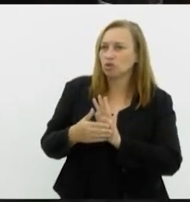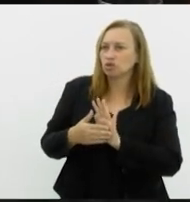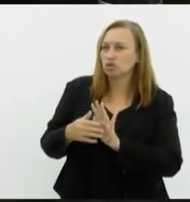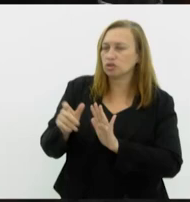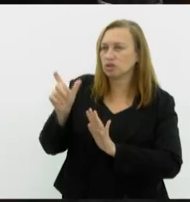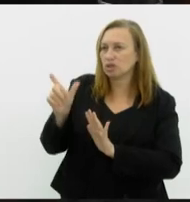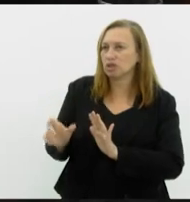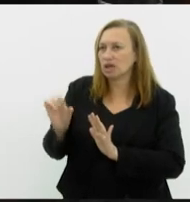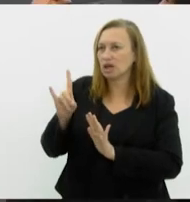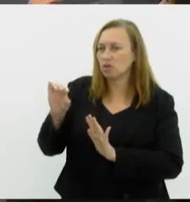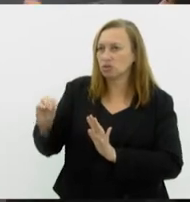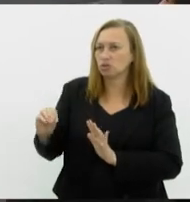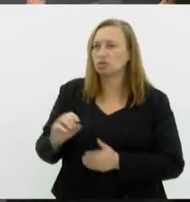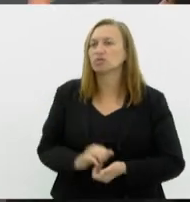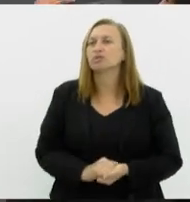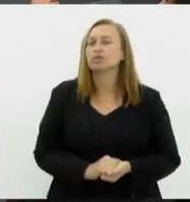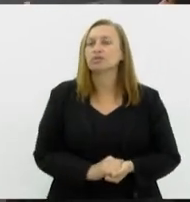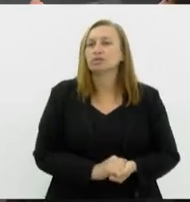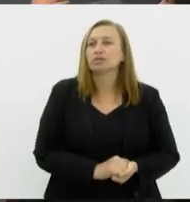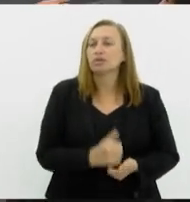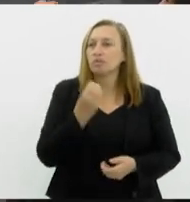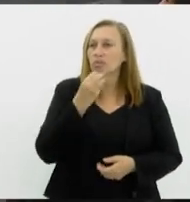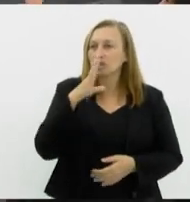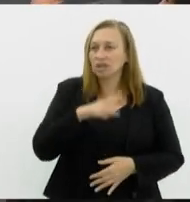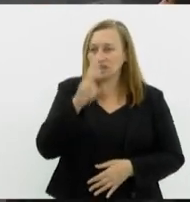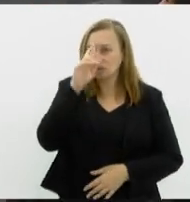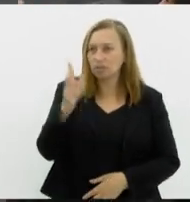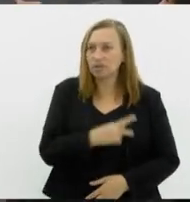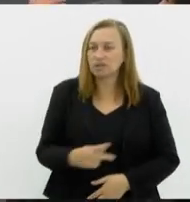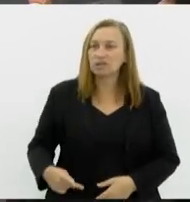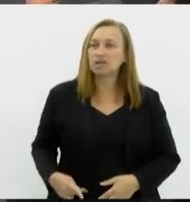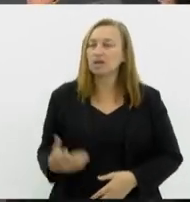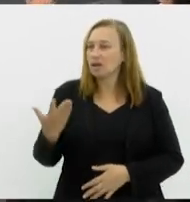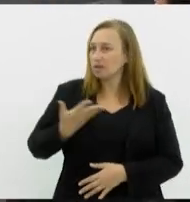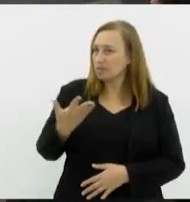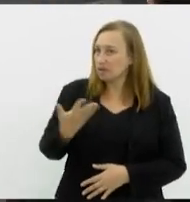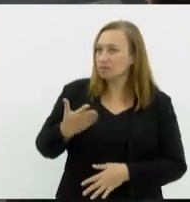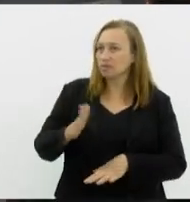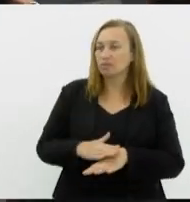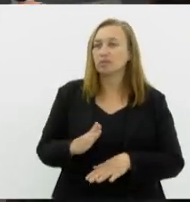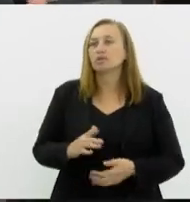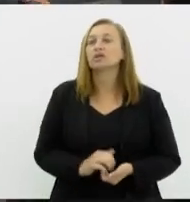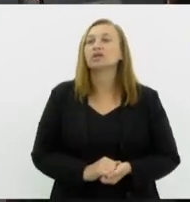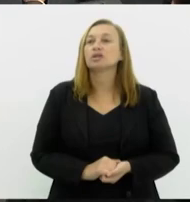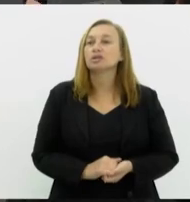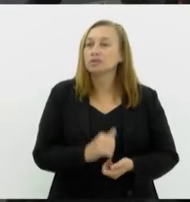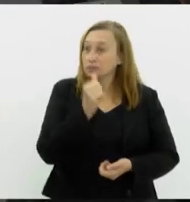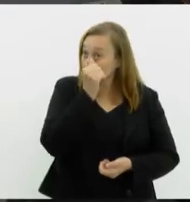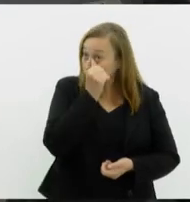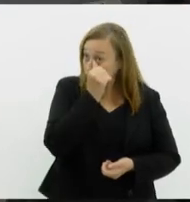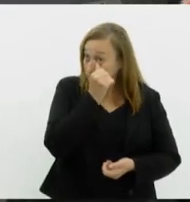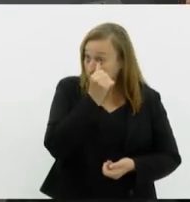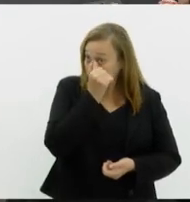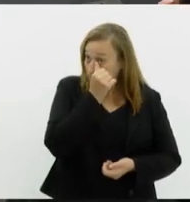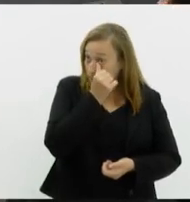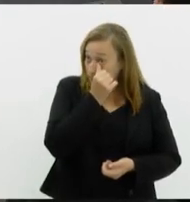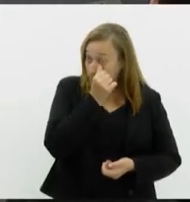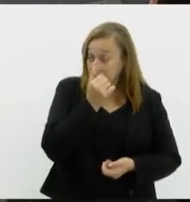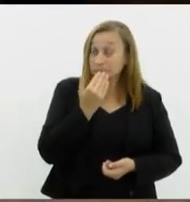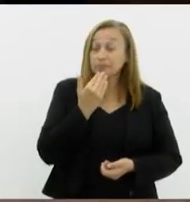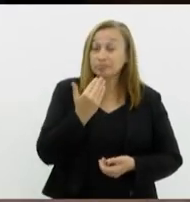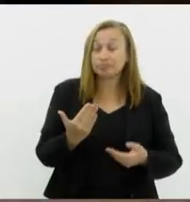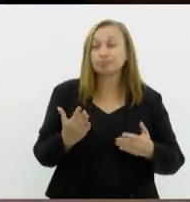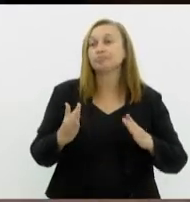Cláudio Caiado. Boa tarde, presidente. Boa tarde, demais colegas. Boa tarde a todos. Presidente, mais uma vez eu venho pedir aqui a essa casa